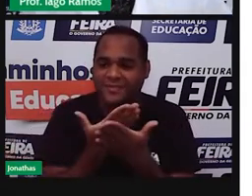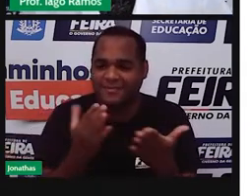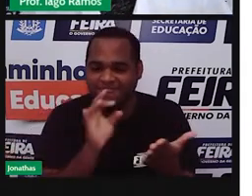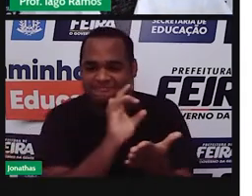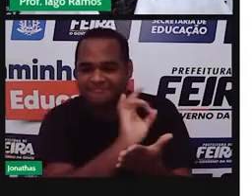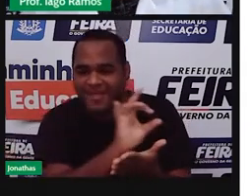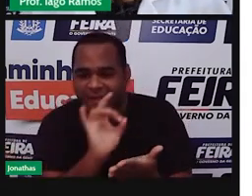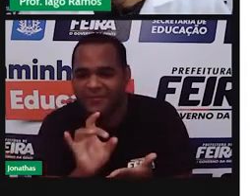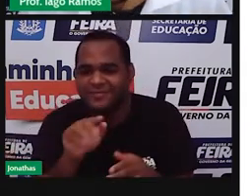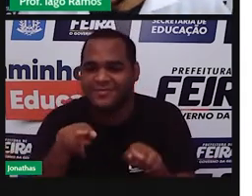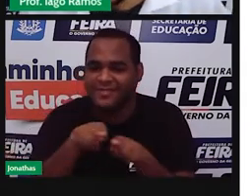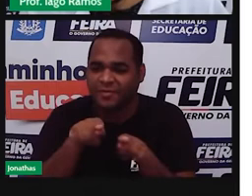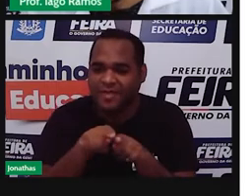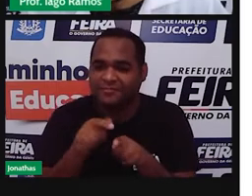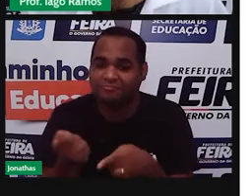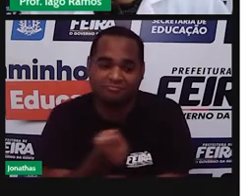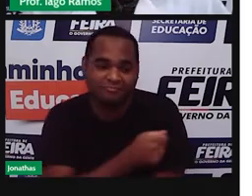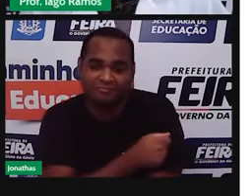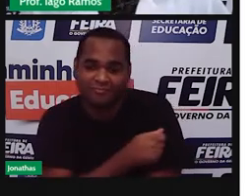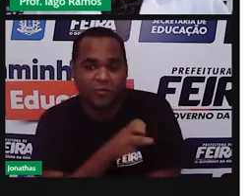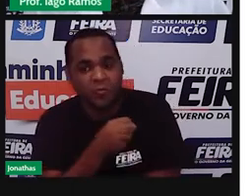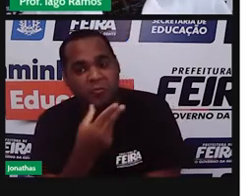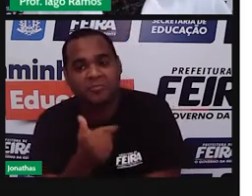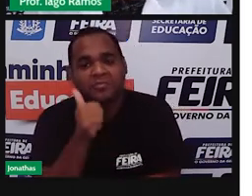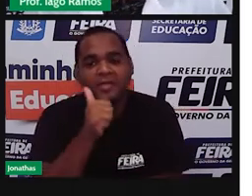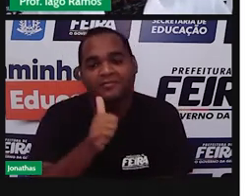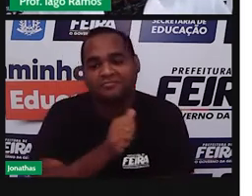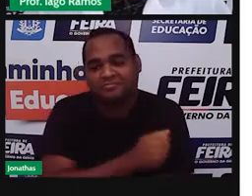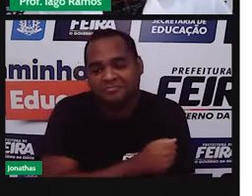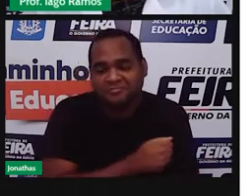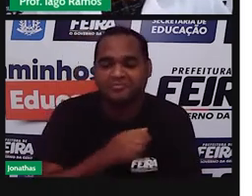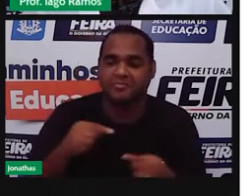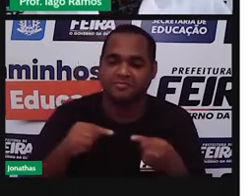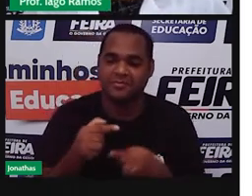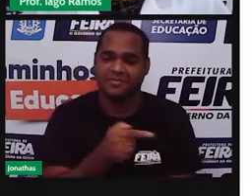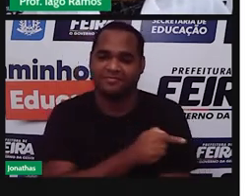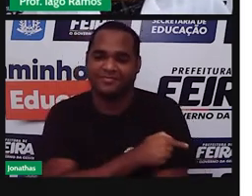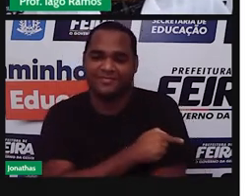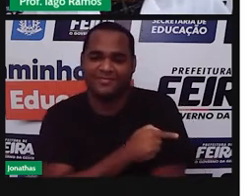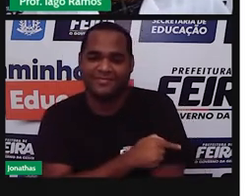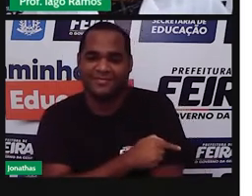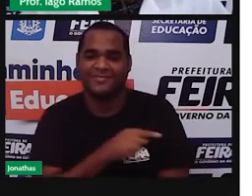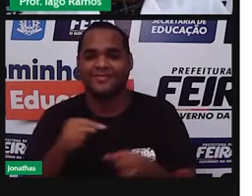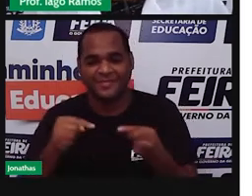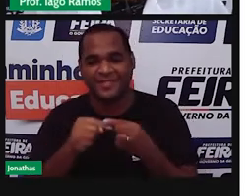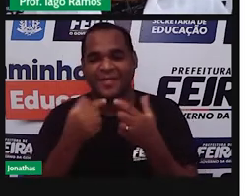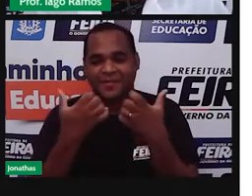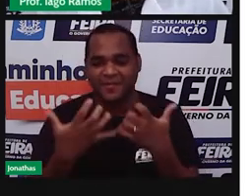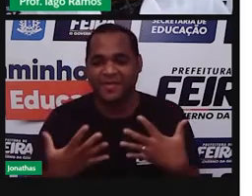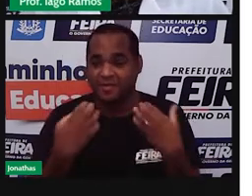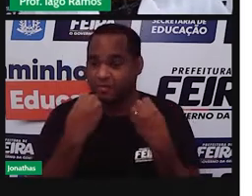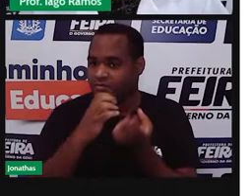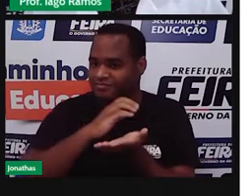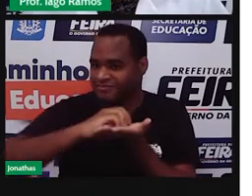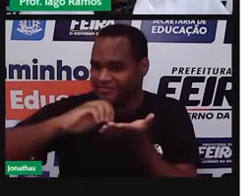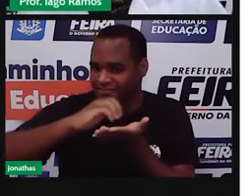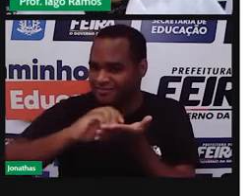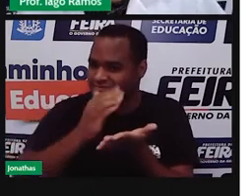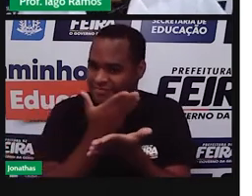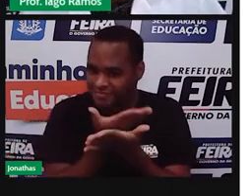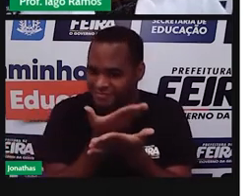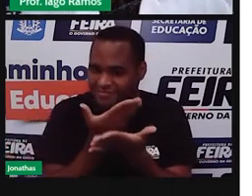para você, aluno ou aluna do sétimo ano da nossa rede municipal de educação. Tudo